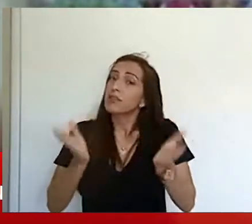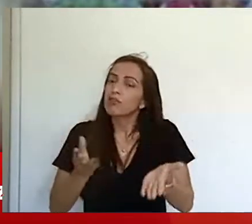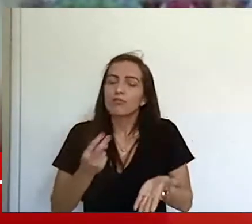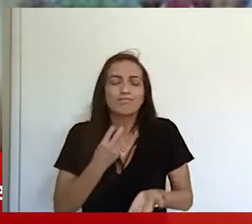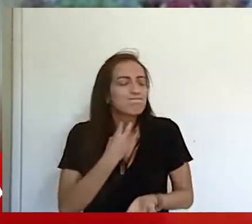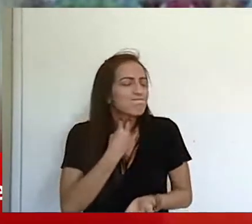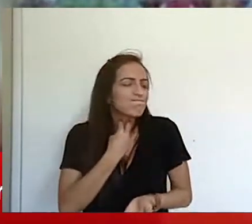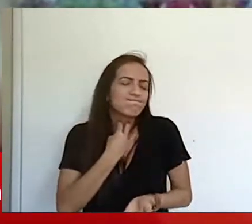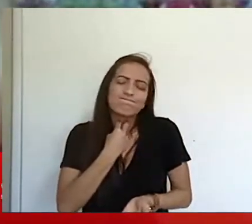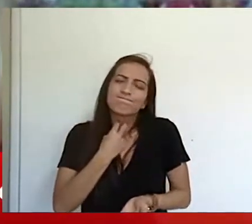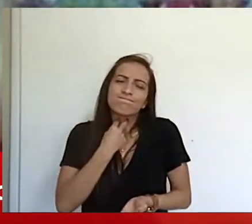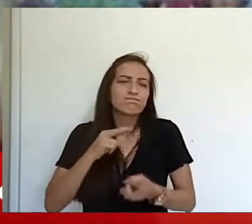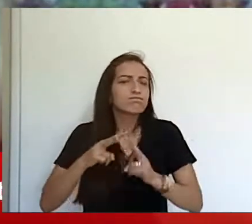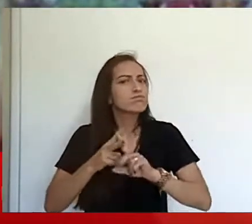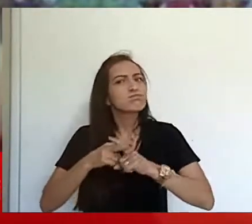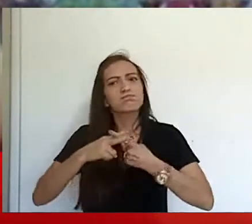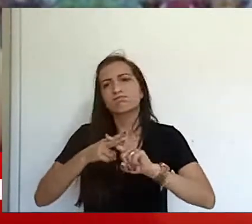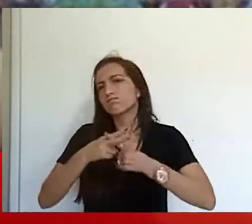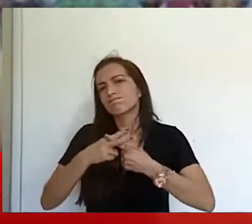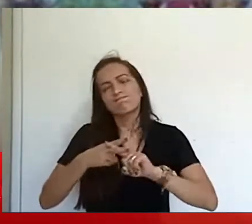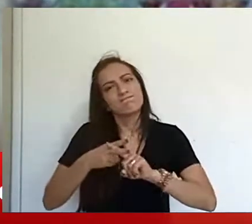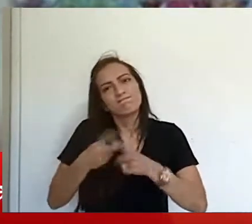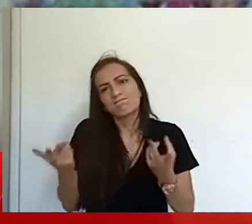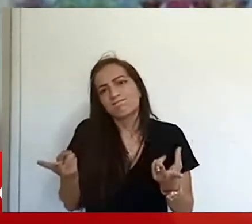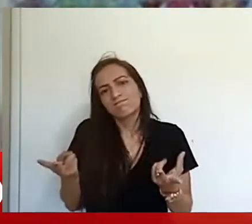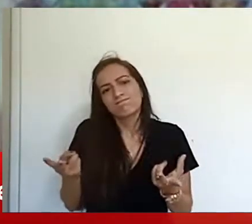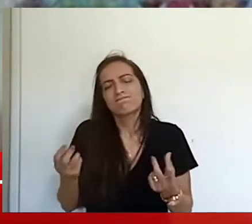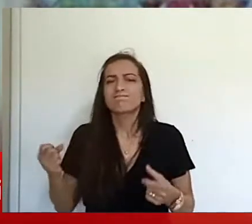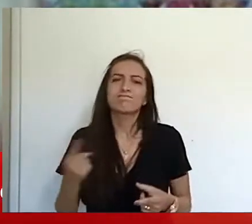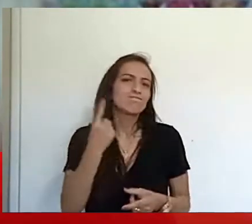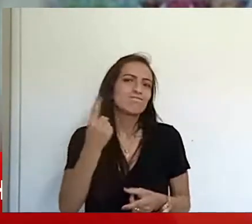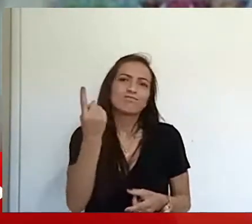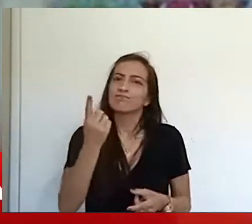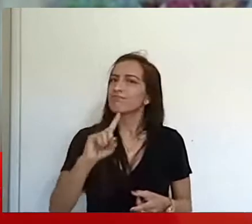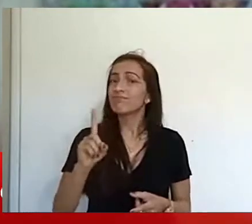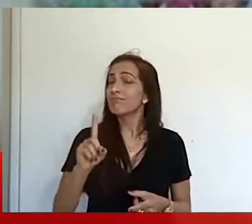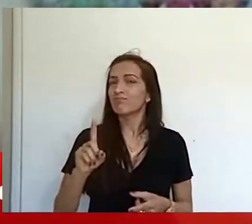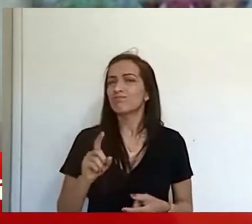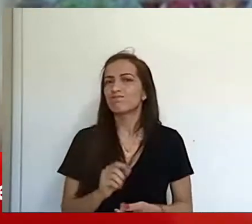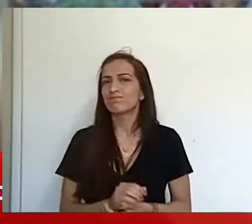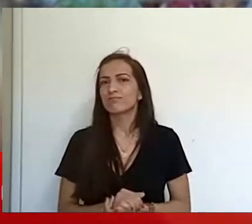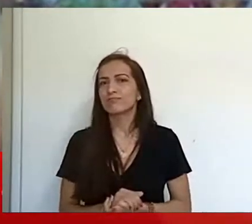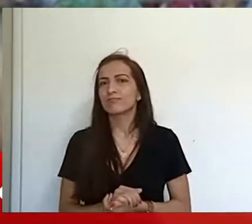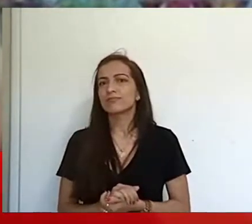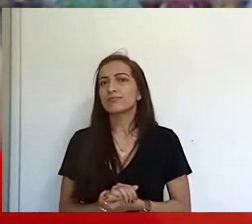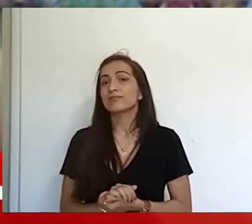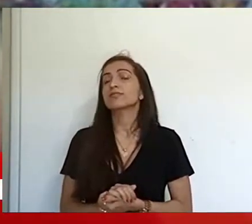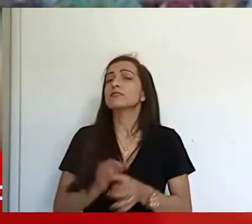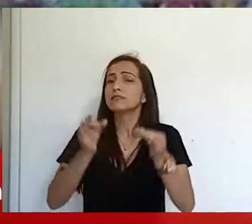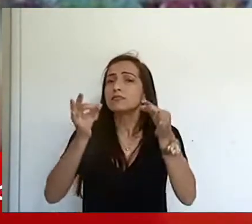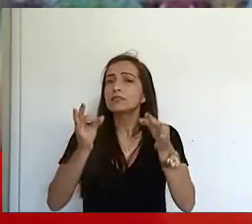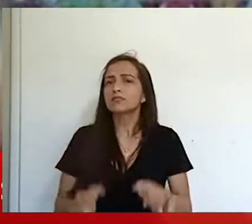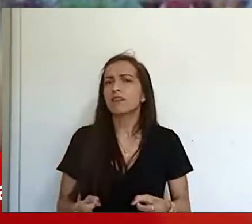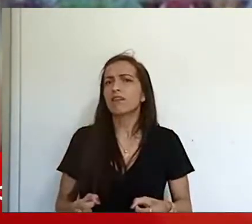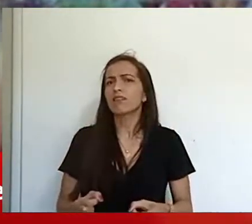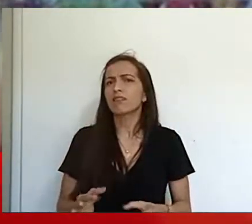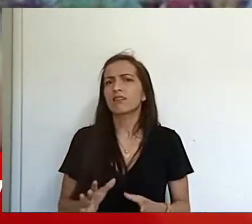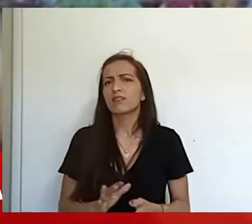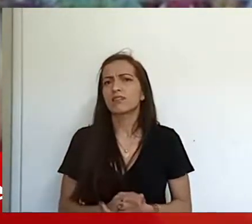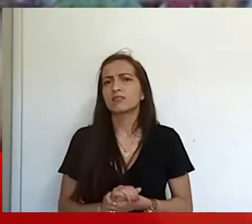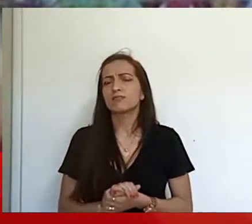única, a gente não pode se habituar com isso e dizer que isso é a melhor coisa do mundo, que isso é a coisa mais correta. Então, assim, a luta continua